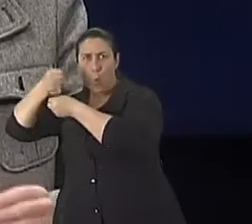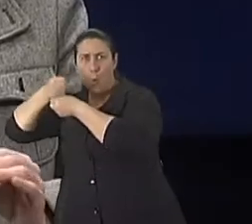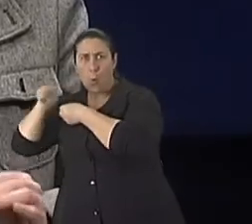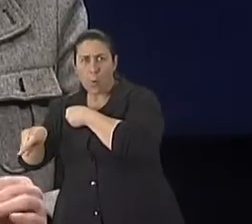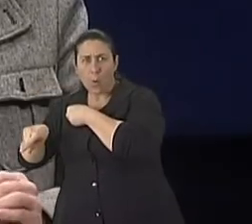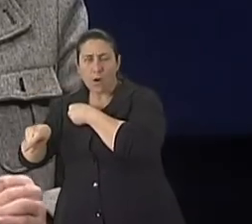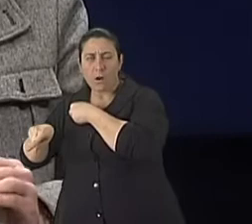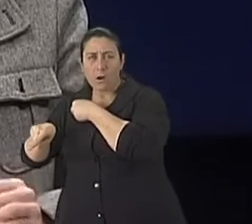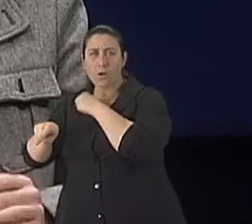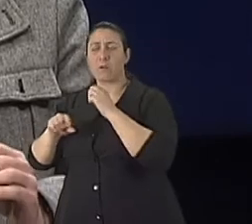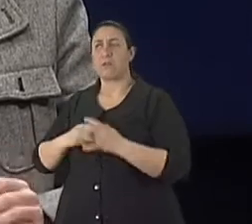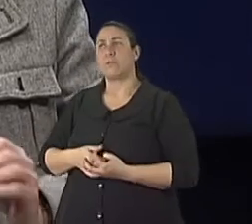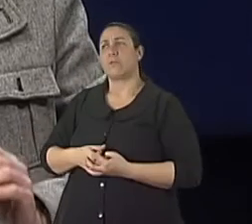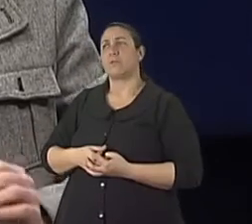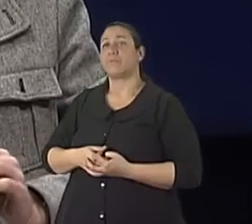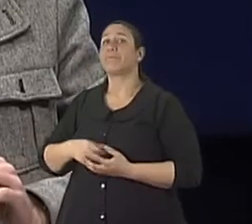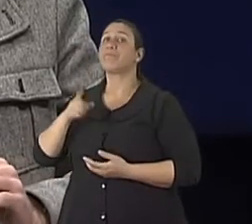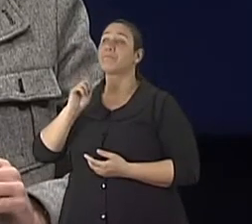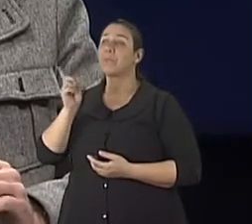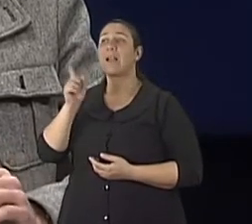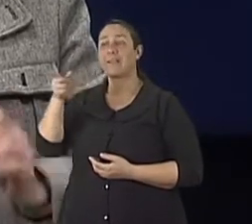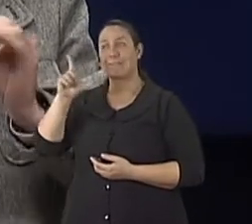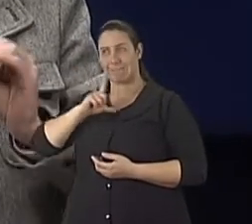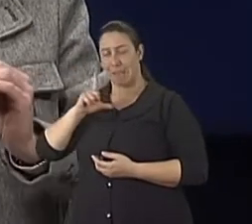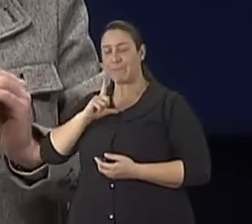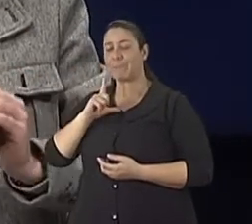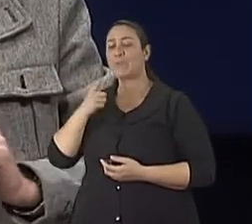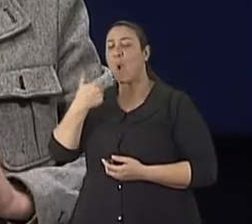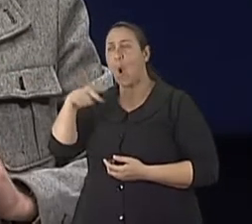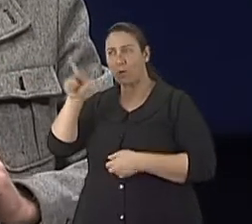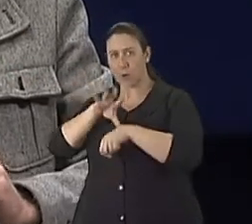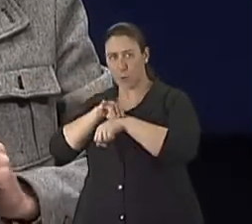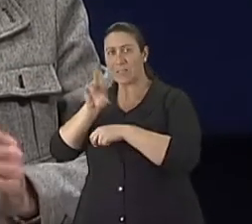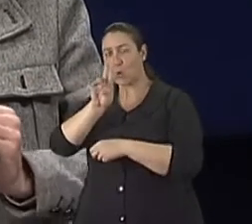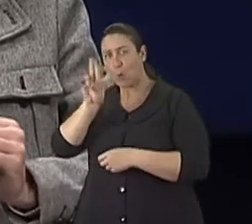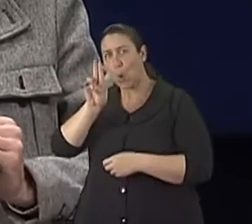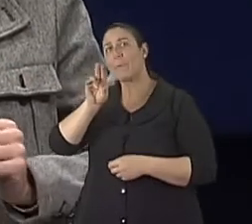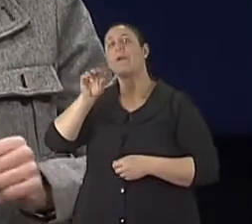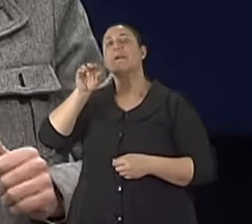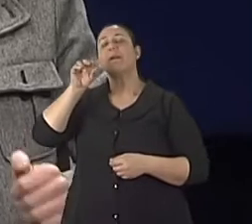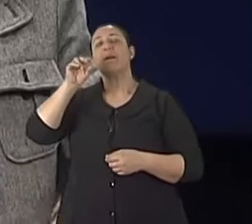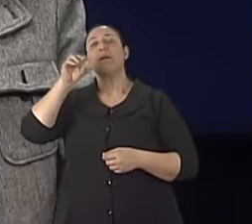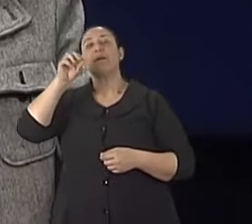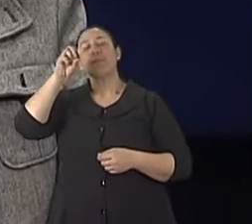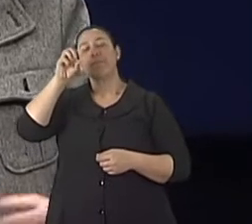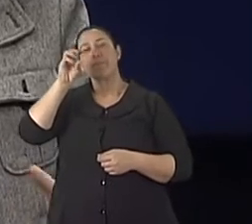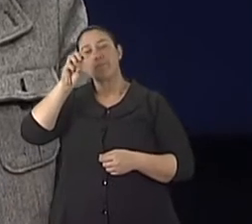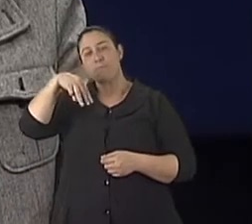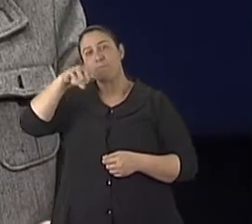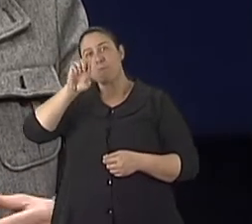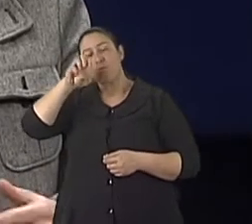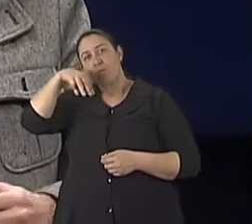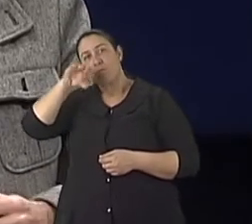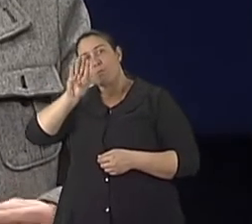existe uma coisa chamada é lombo ciatalgia que é uma dor irradiada da coluna para todos os membros membro